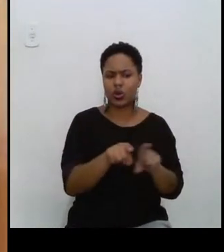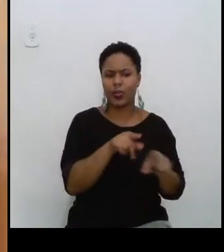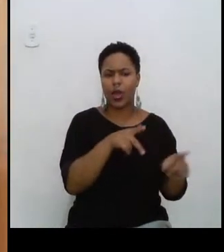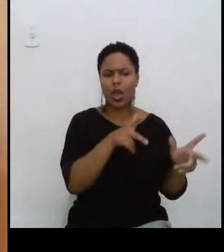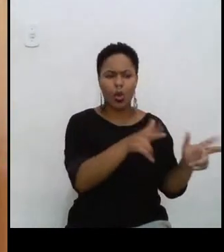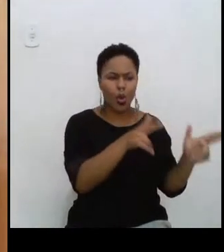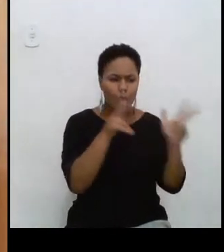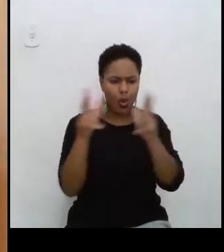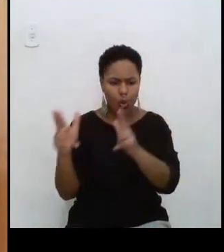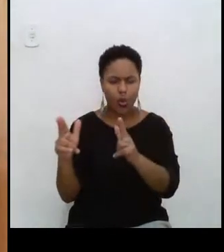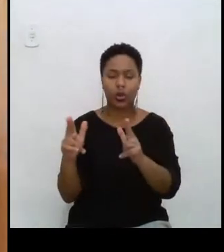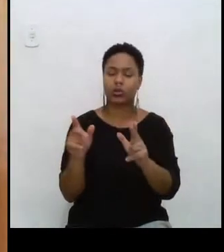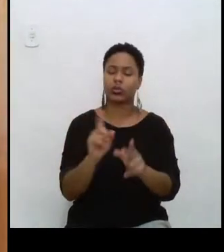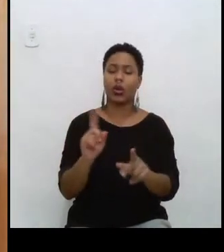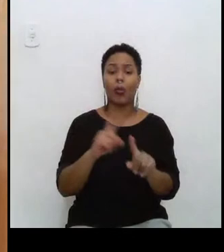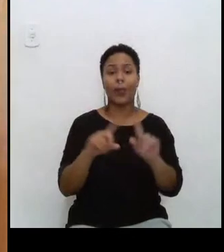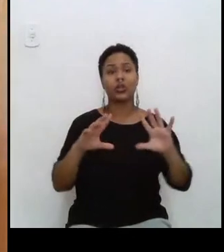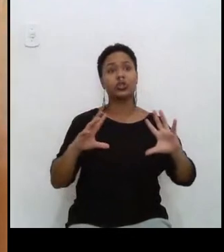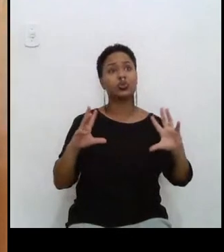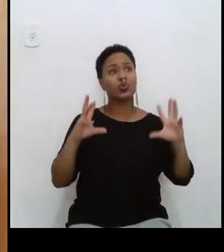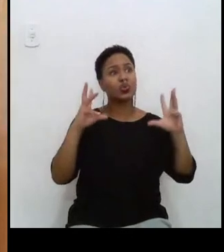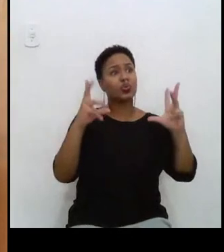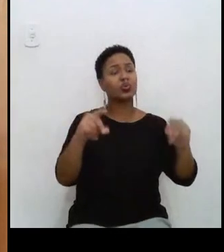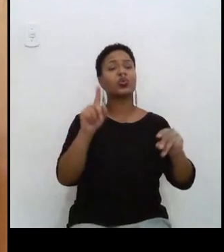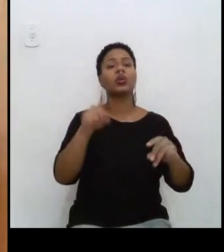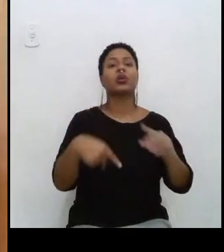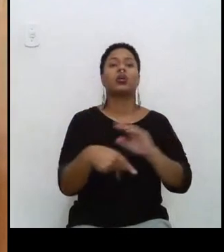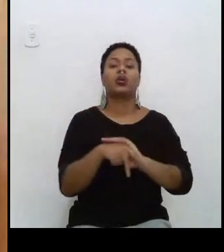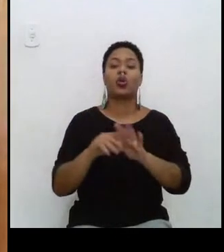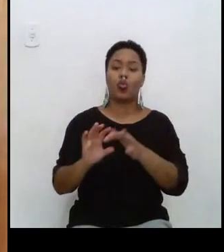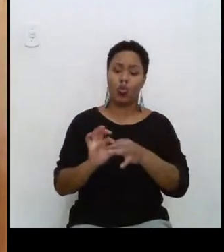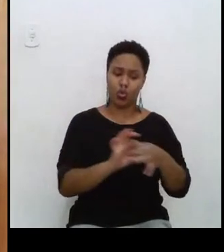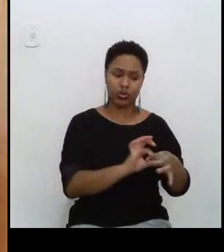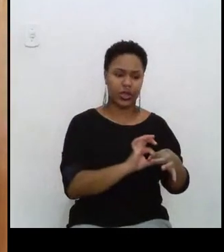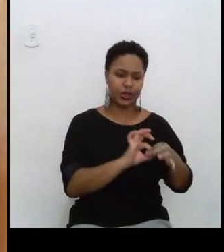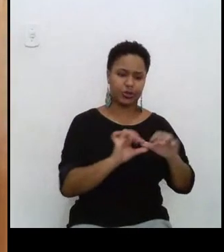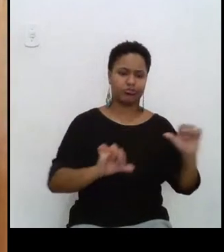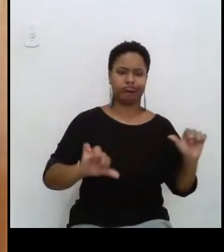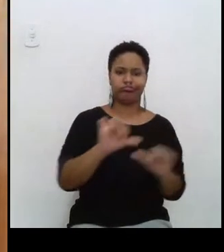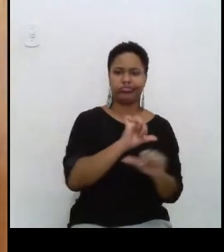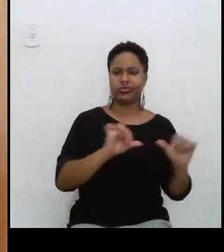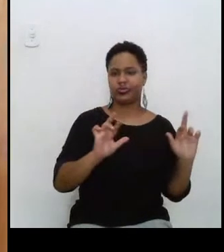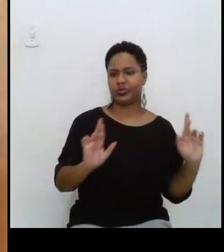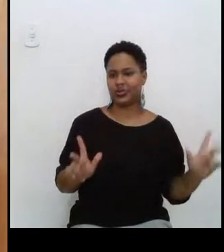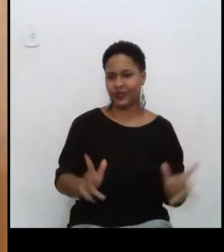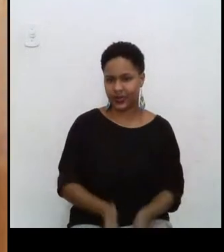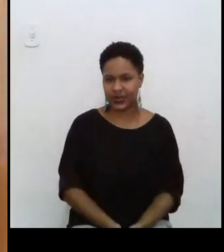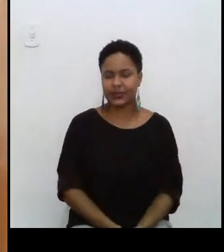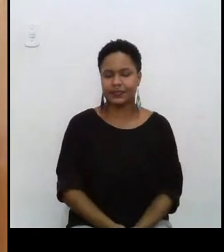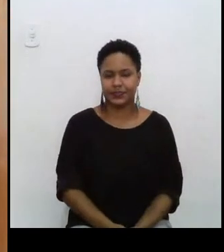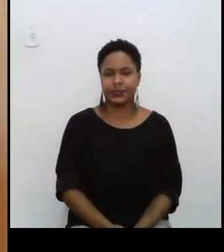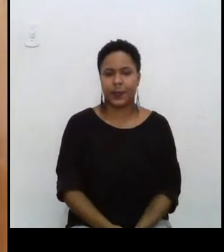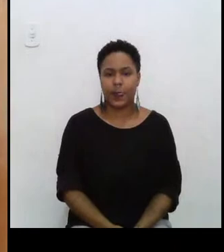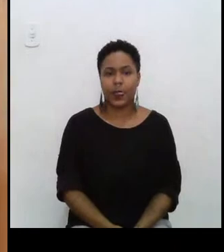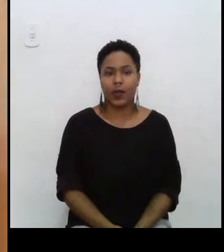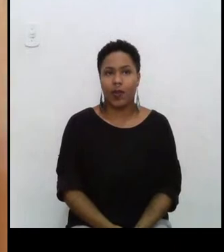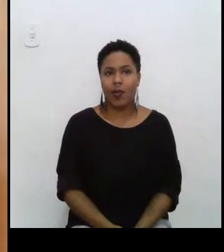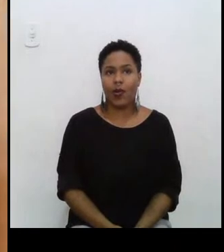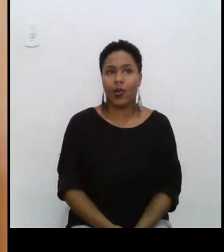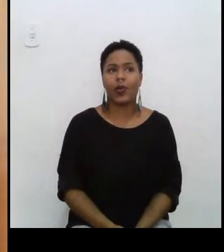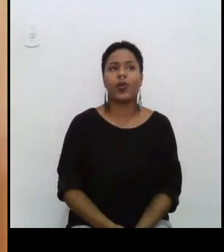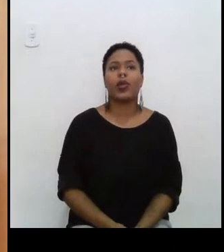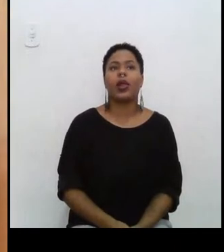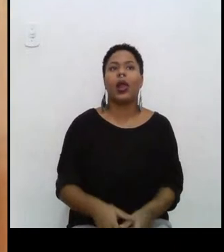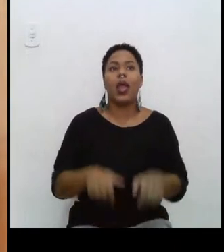e com ser toda menos oh oh oh e essa repercussão no Dario ao barramento primeiro